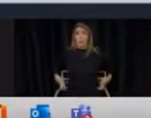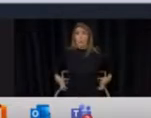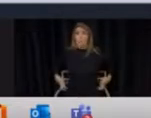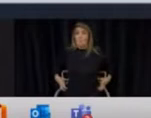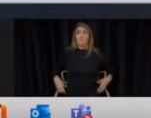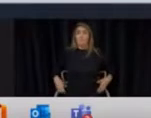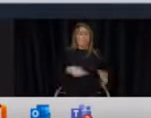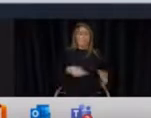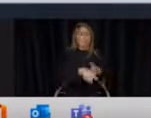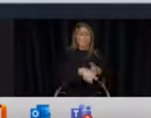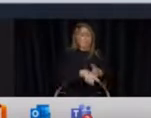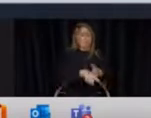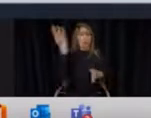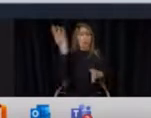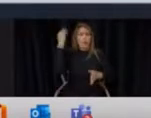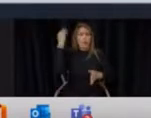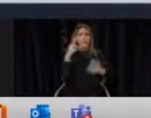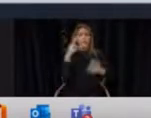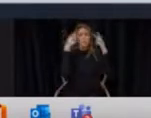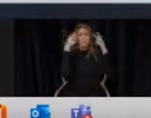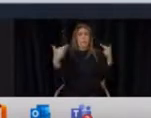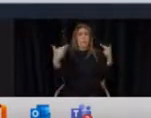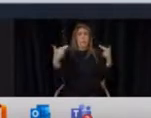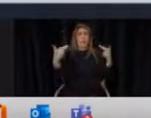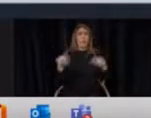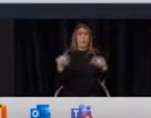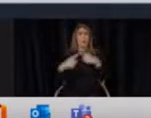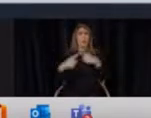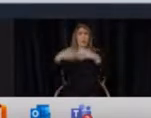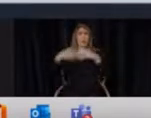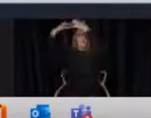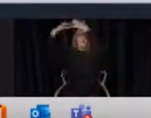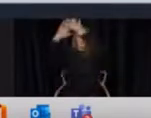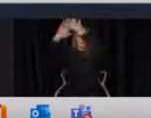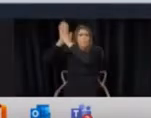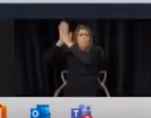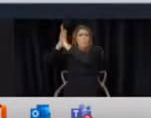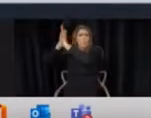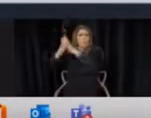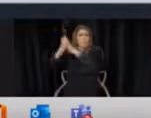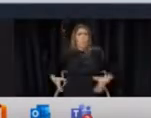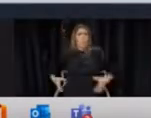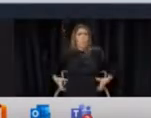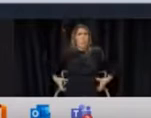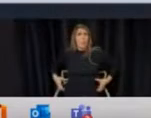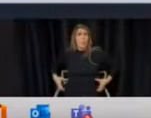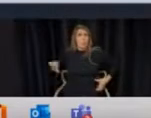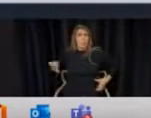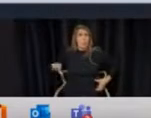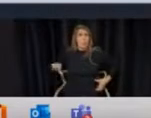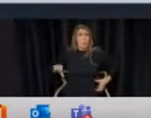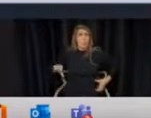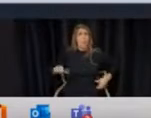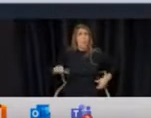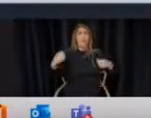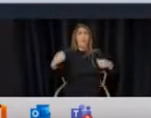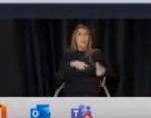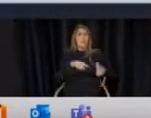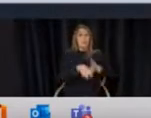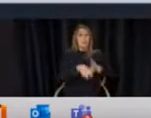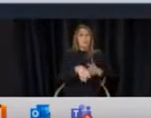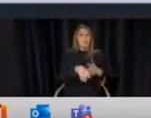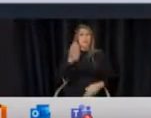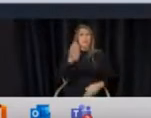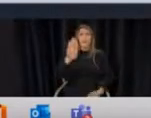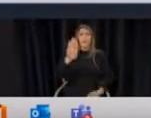Por conta do diagnóstico de morte cefálica, houve uma alteração na função do rim. A gente precisa fazer esse exame chamado biópsia, para ver se